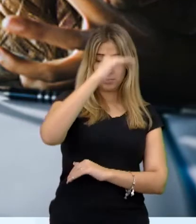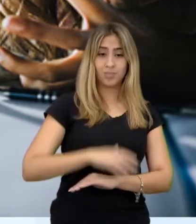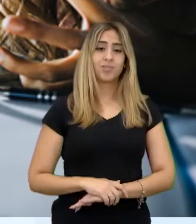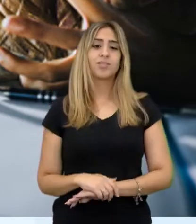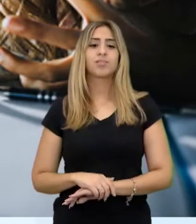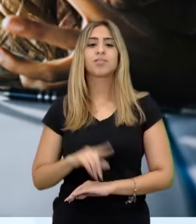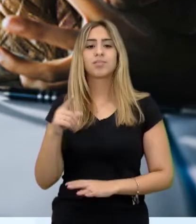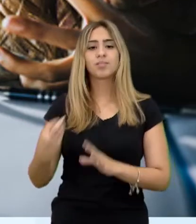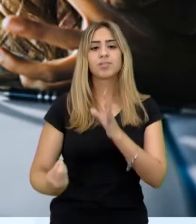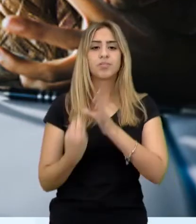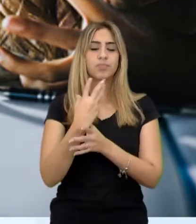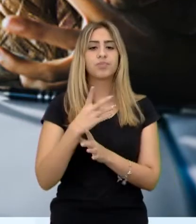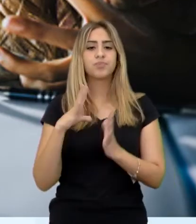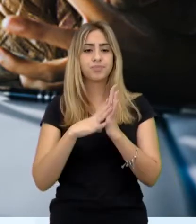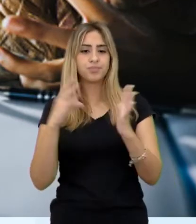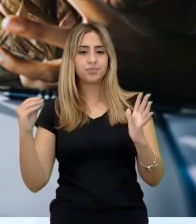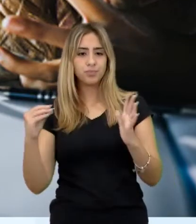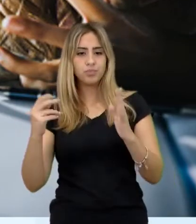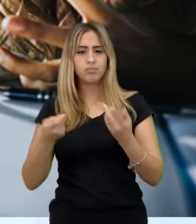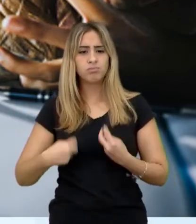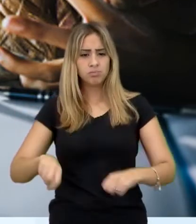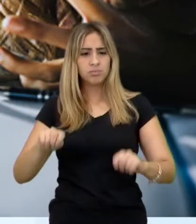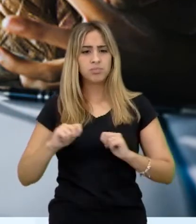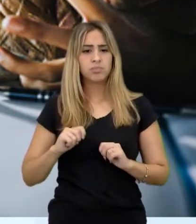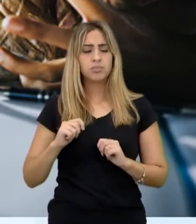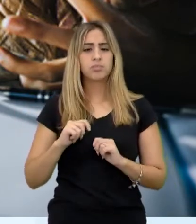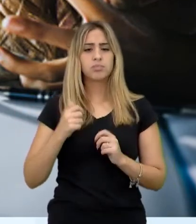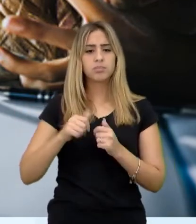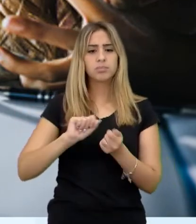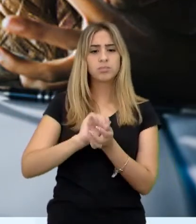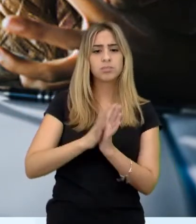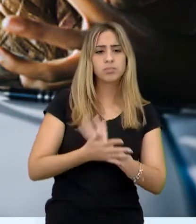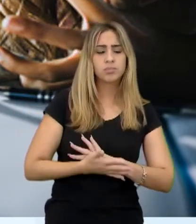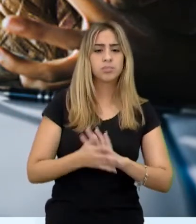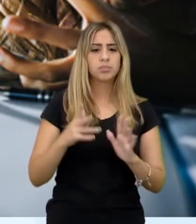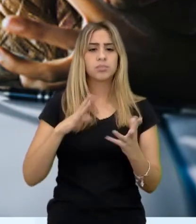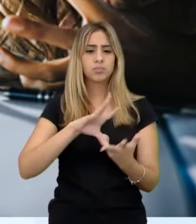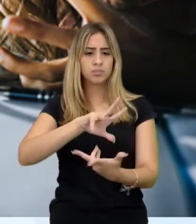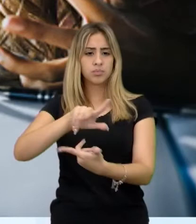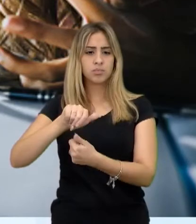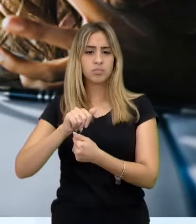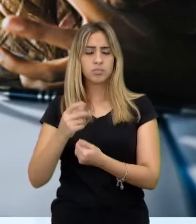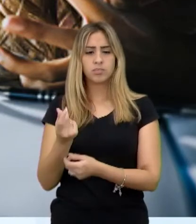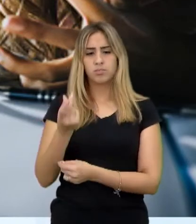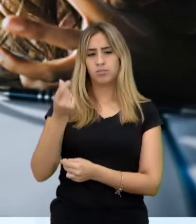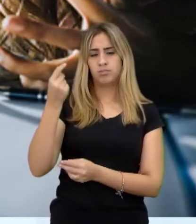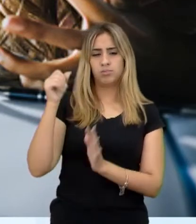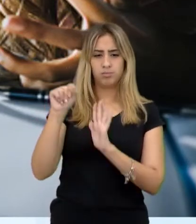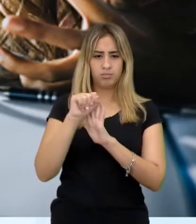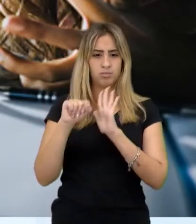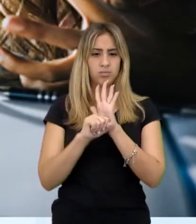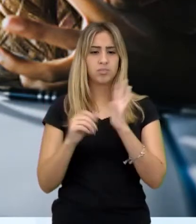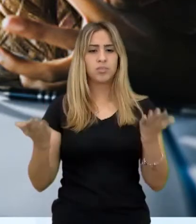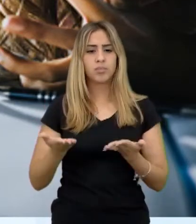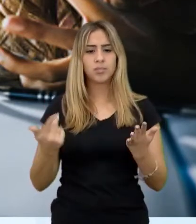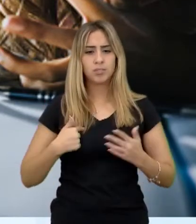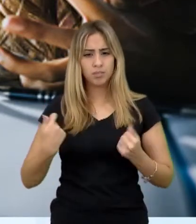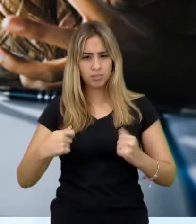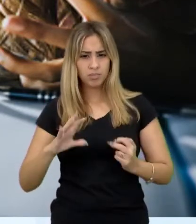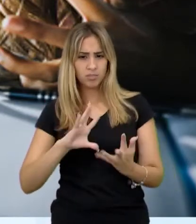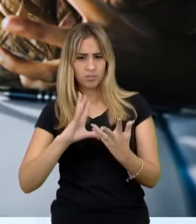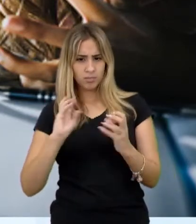aqui. Vocês criaram um modelo de consumo que está destruindo o planeta há séculos e agora eu tenho